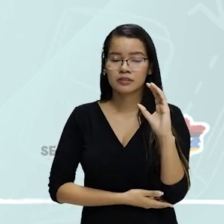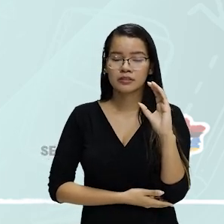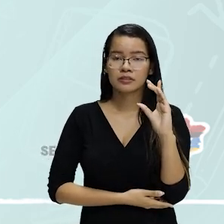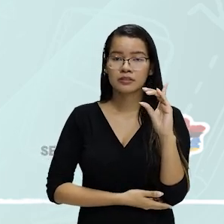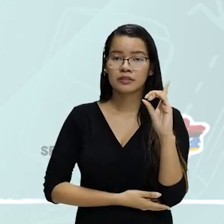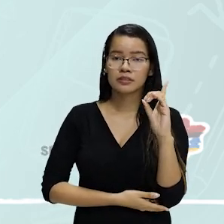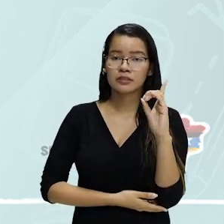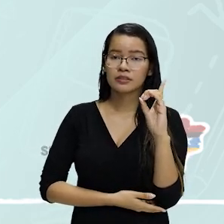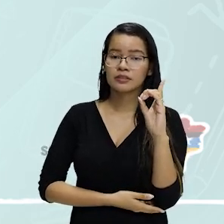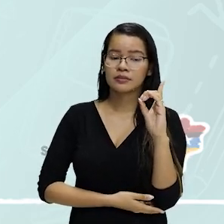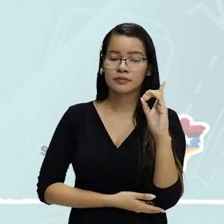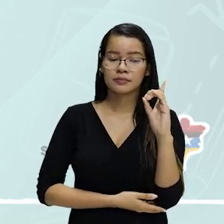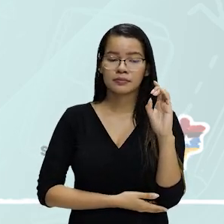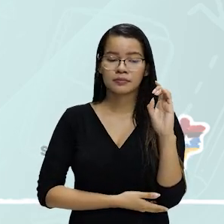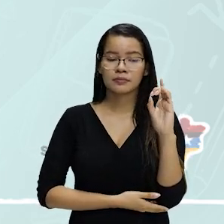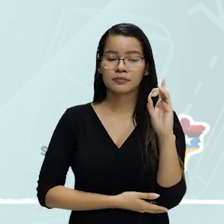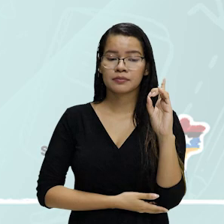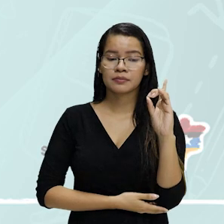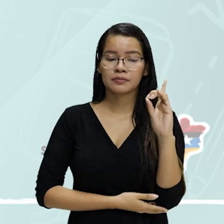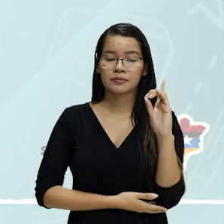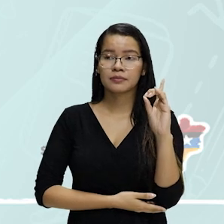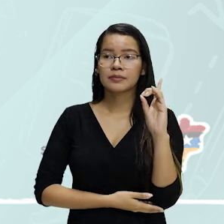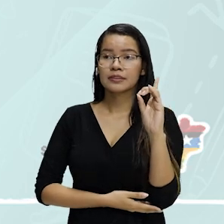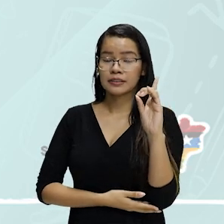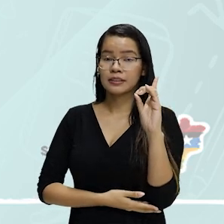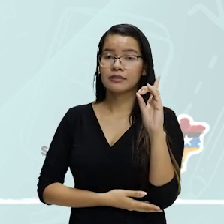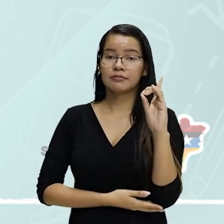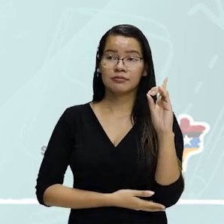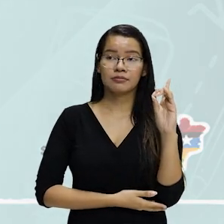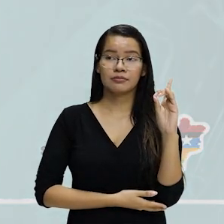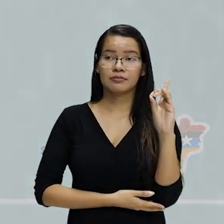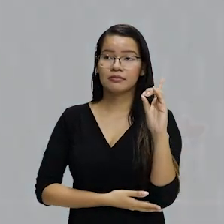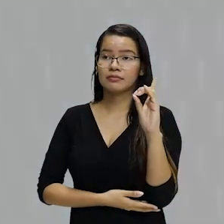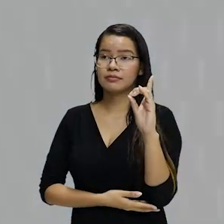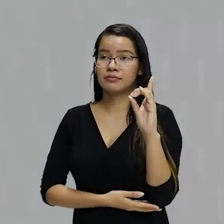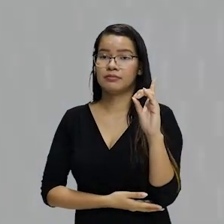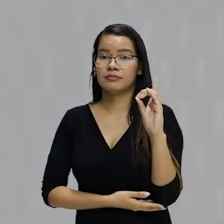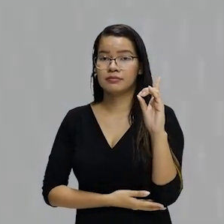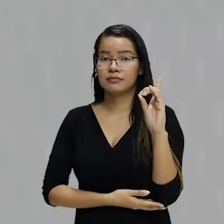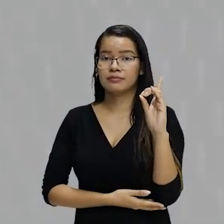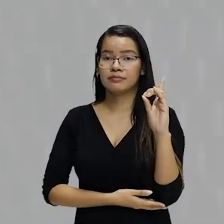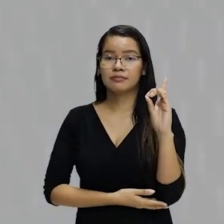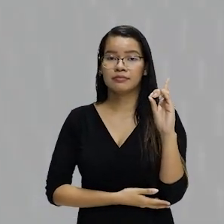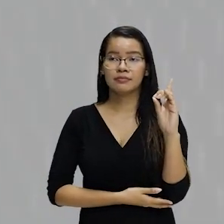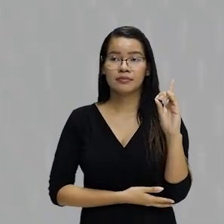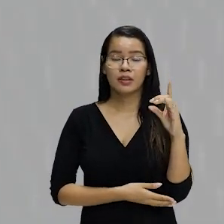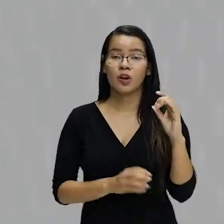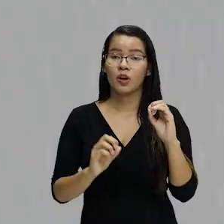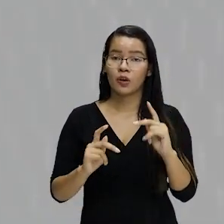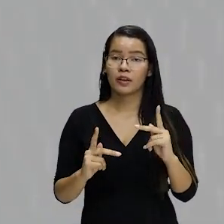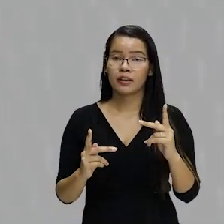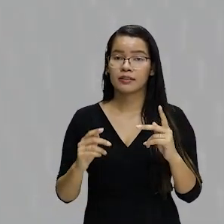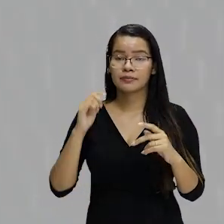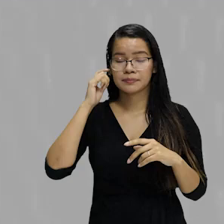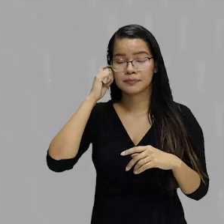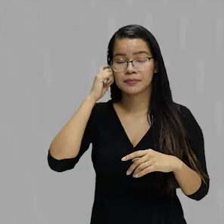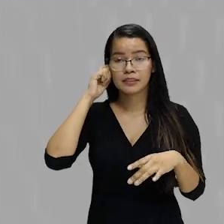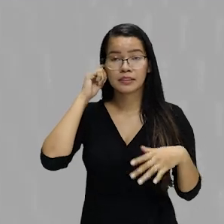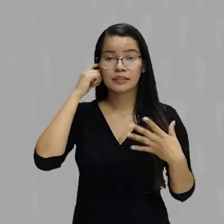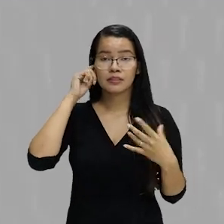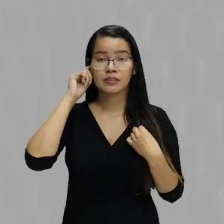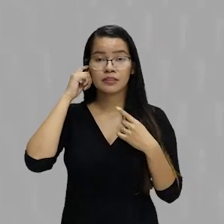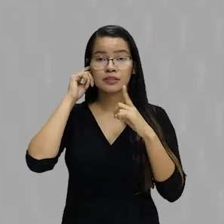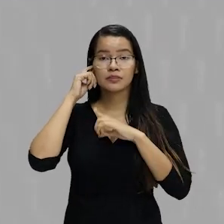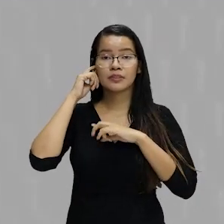da Lua e letra E, a distância, né? Desculpa, a letra D, desculpa, a distância das estrelas. Tá ok? Então vamos ver